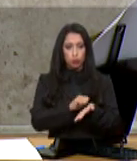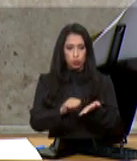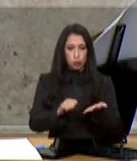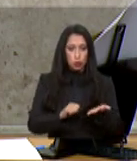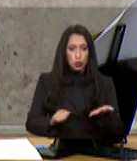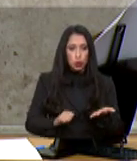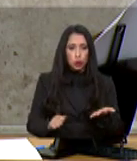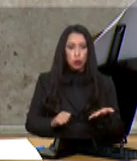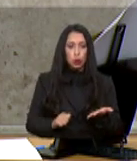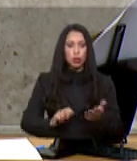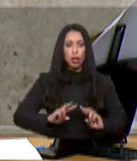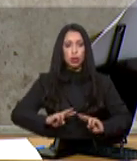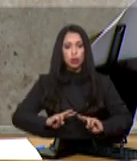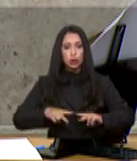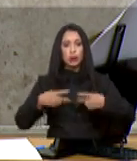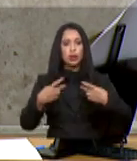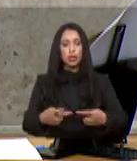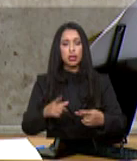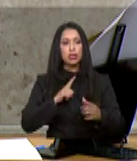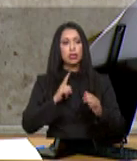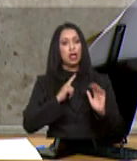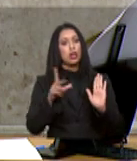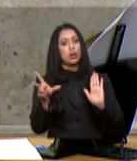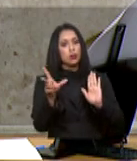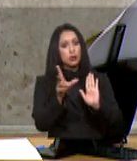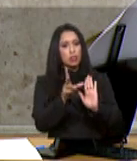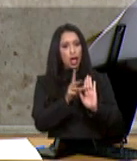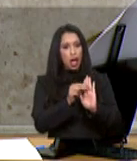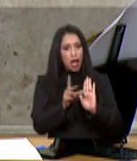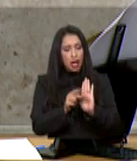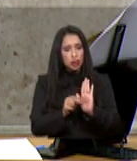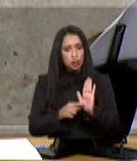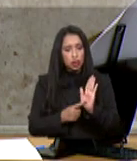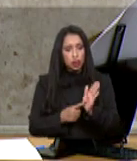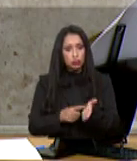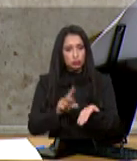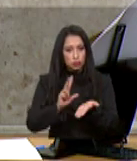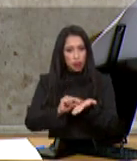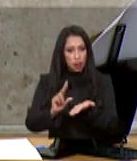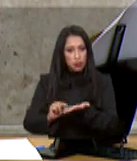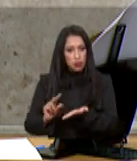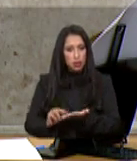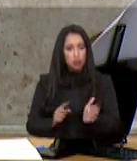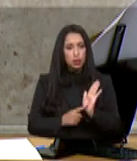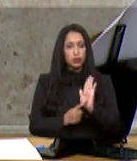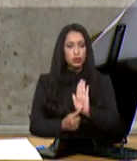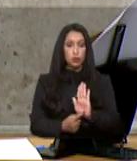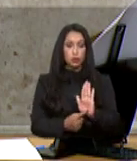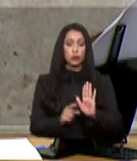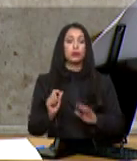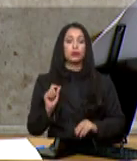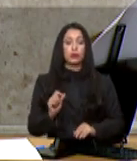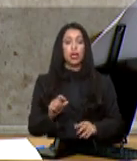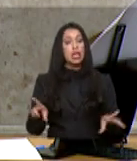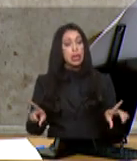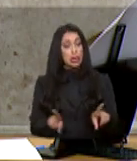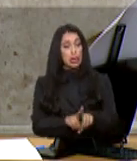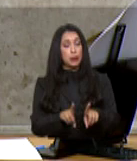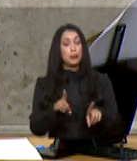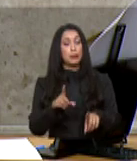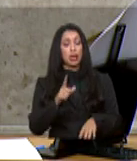o link onde se encontram os artigos mencionados. Sem prejuízo, também ministro traz a